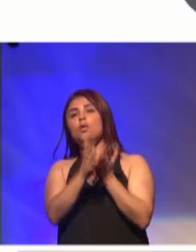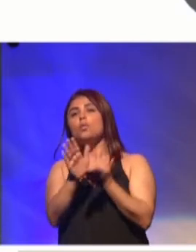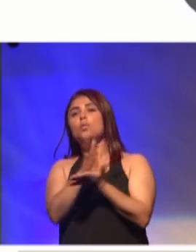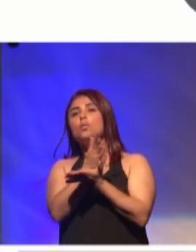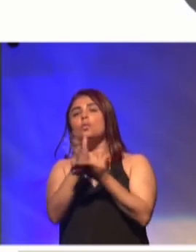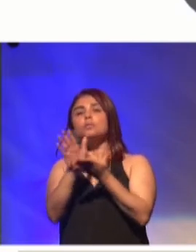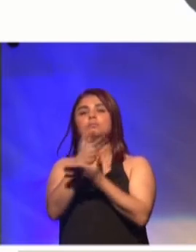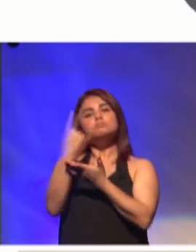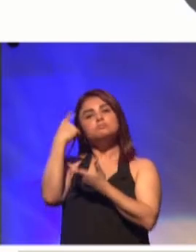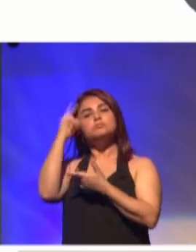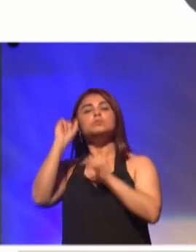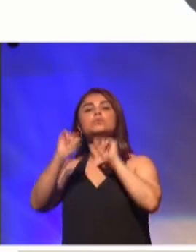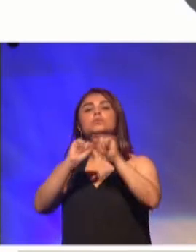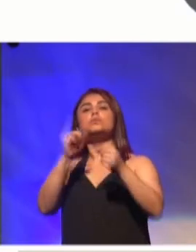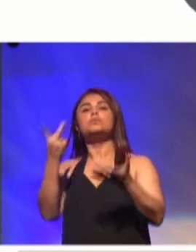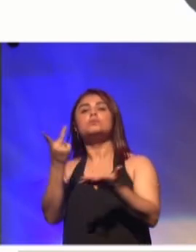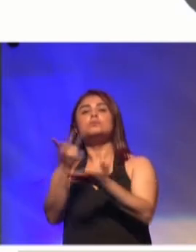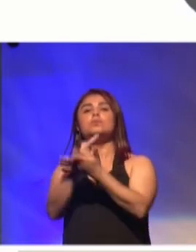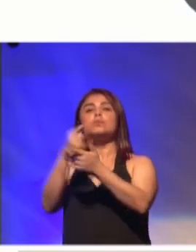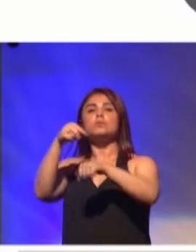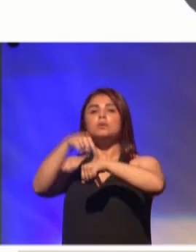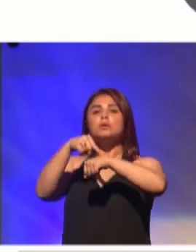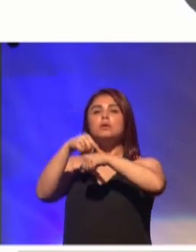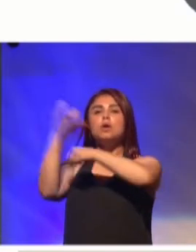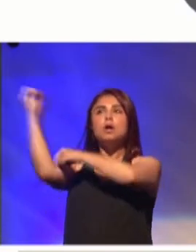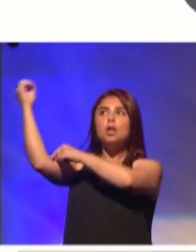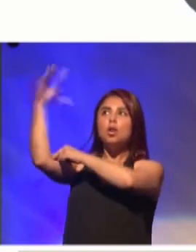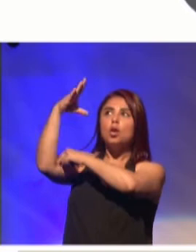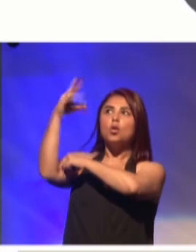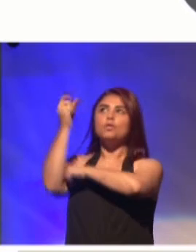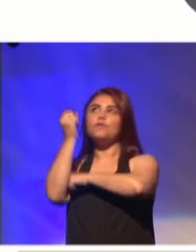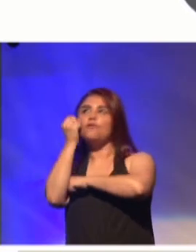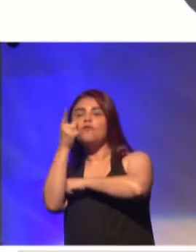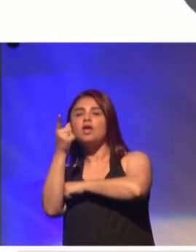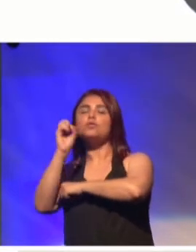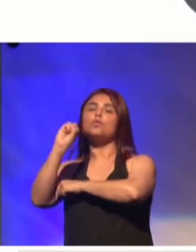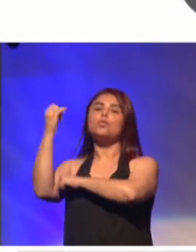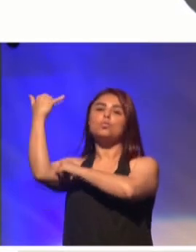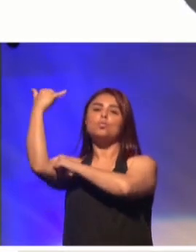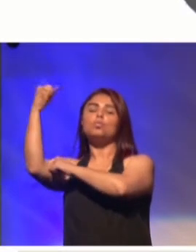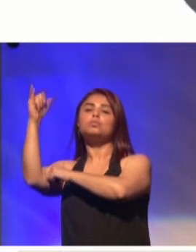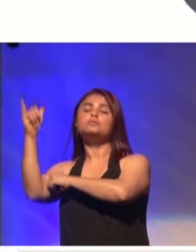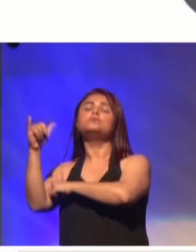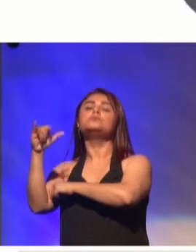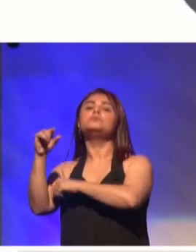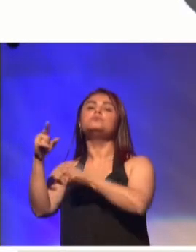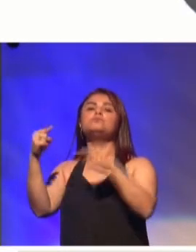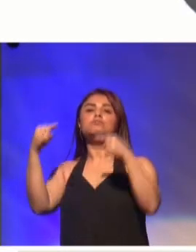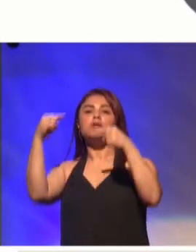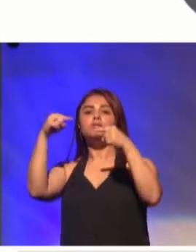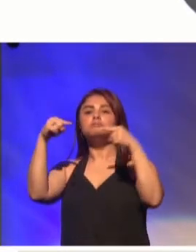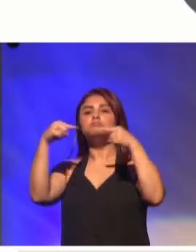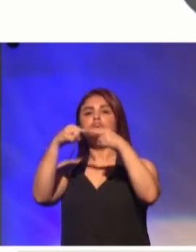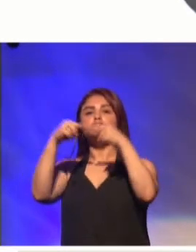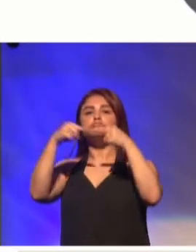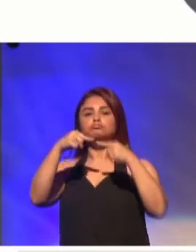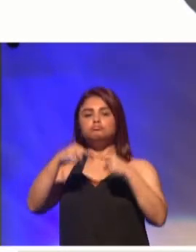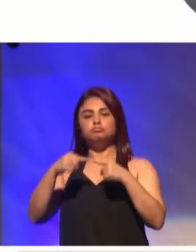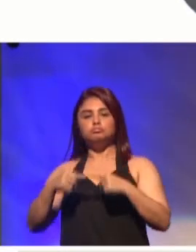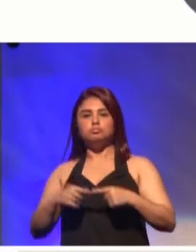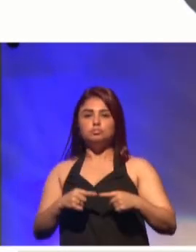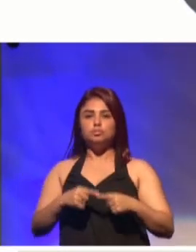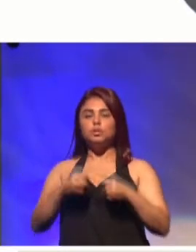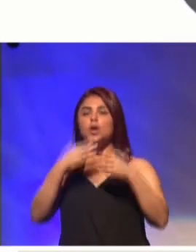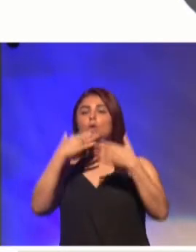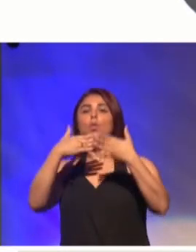que acontece quando a luz azul ou a luz verde interage e quais são os mecanismos que estão